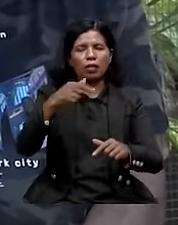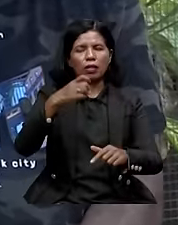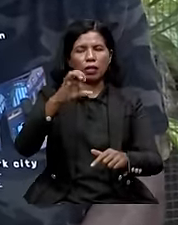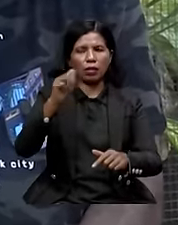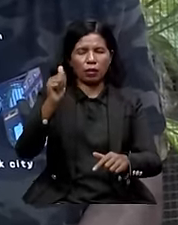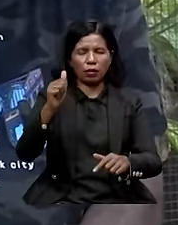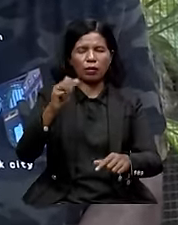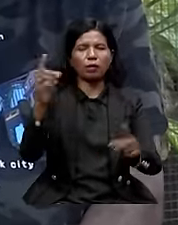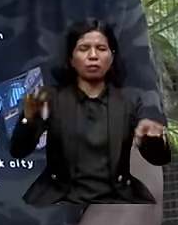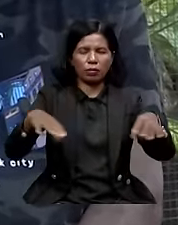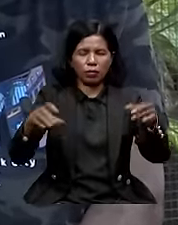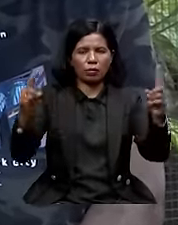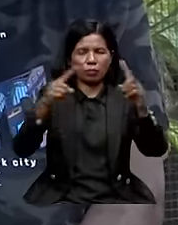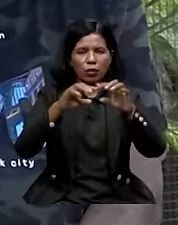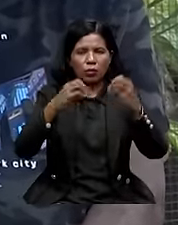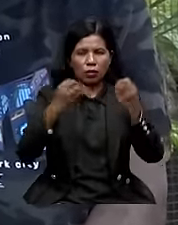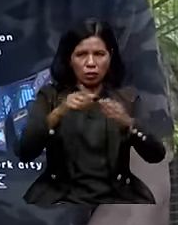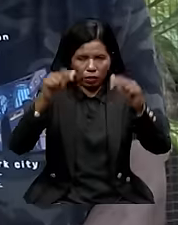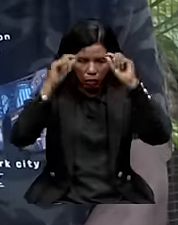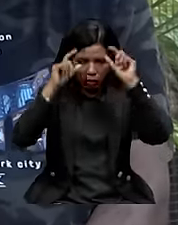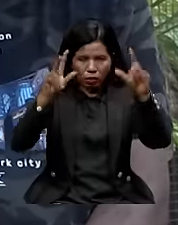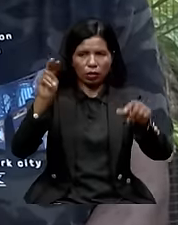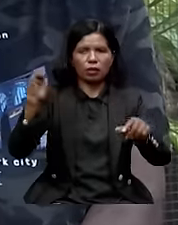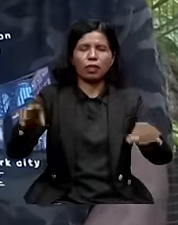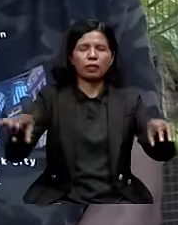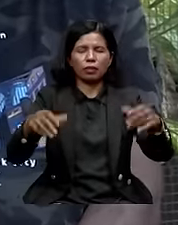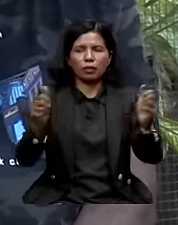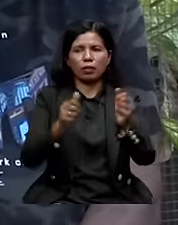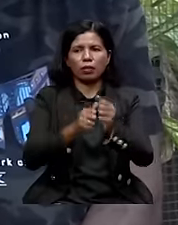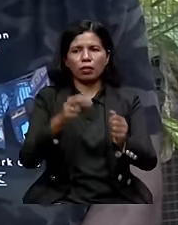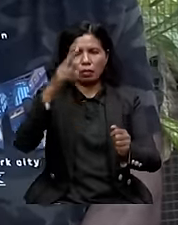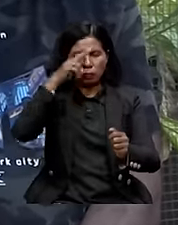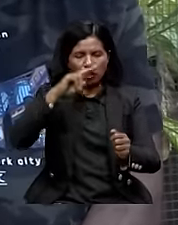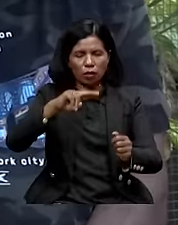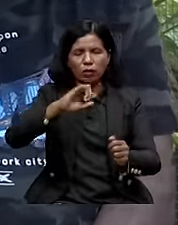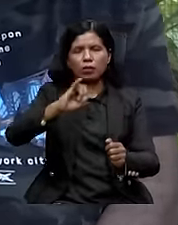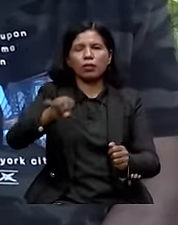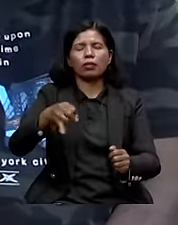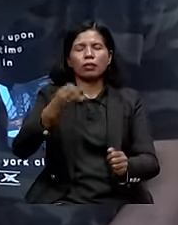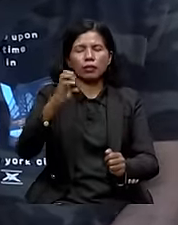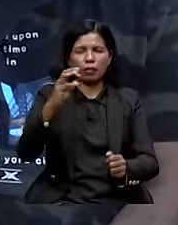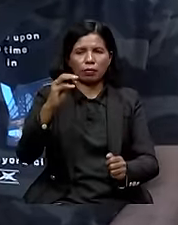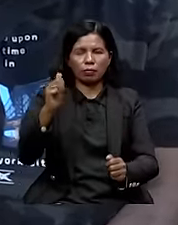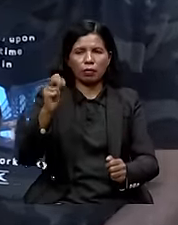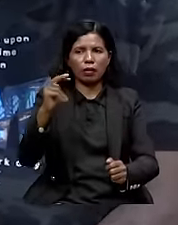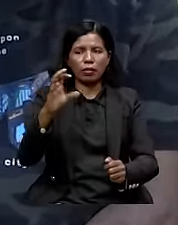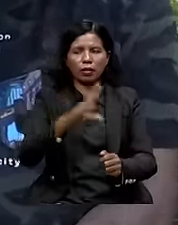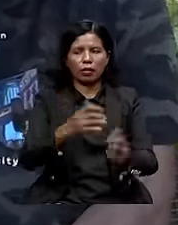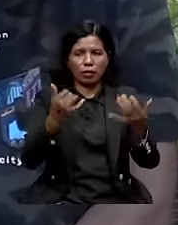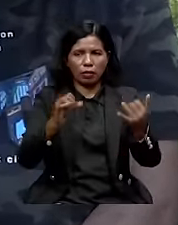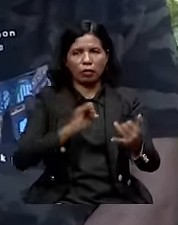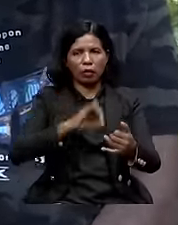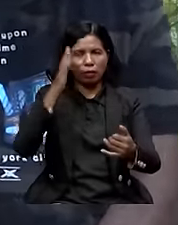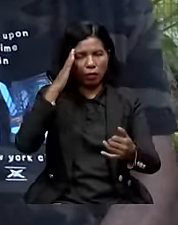serviço ba organização dané, iha Timor. Nia servisu ho malai Jerman sira iha ne. Nero ni ida ne ma kau